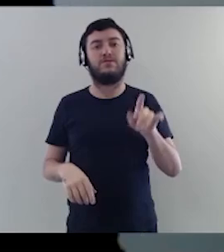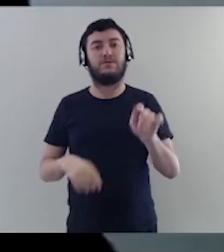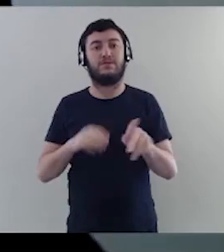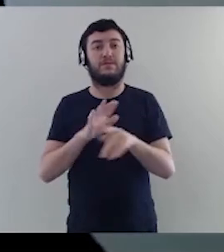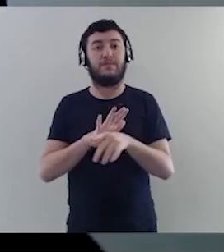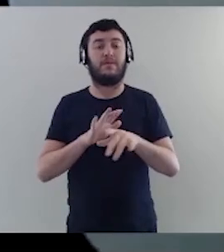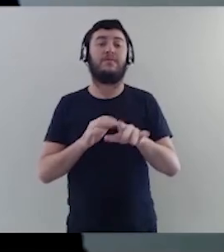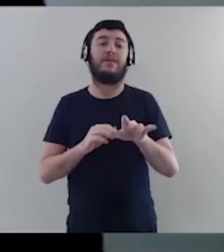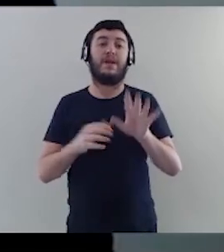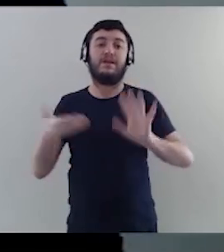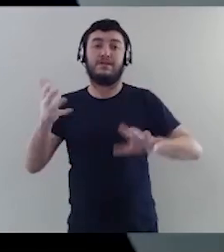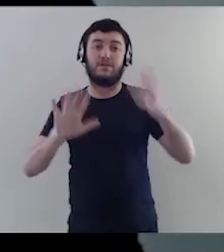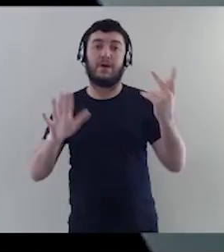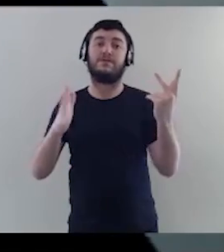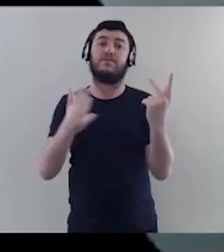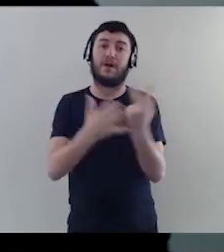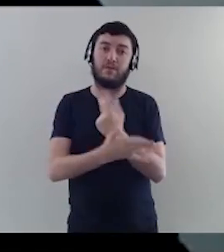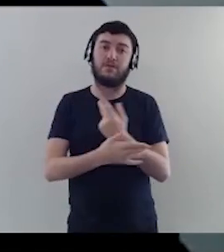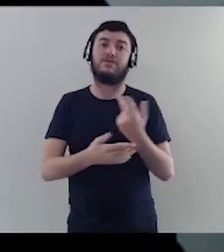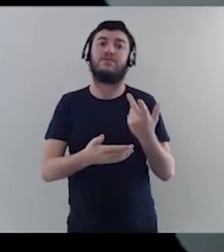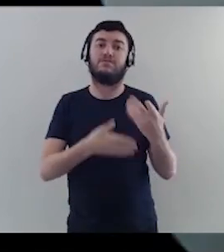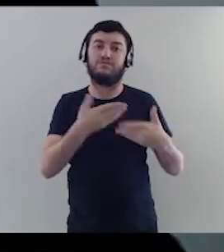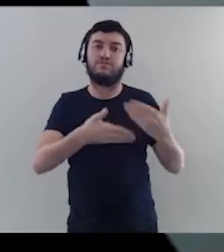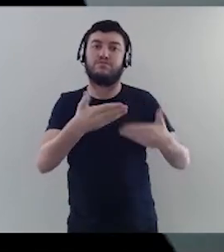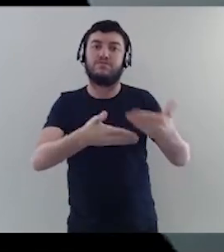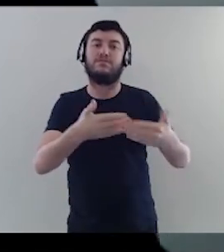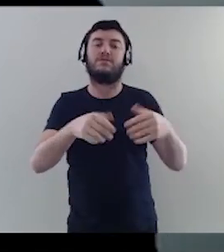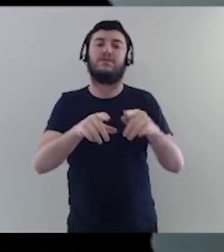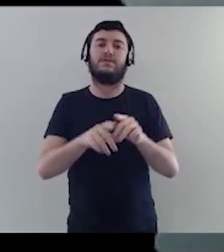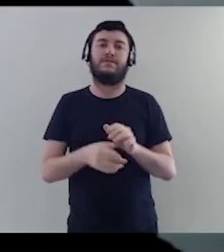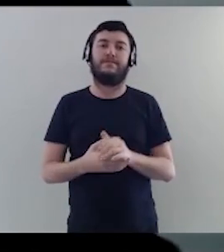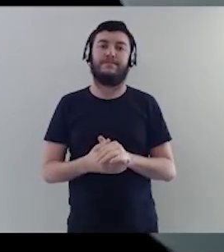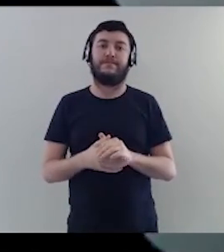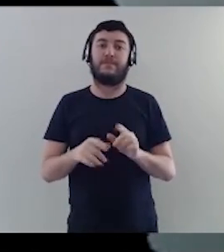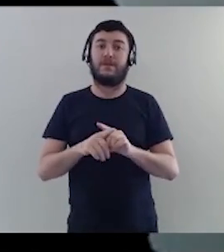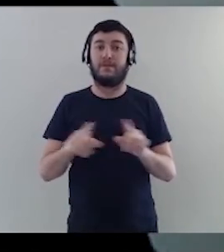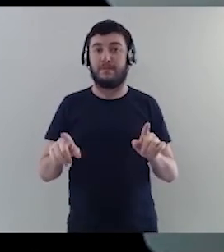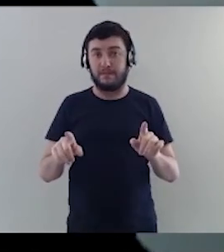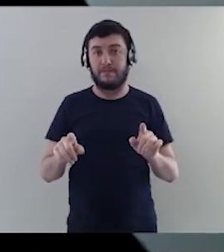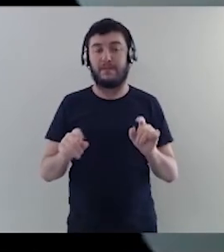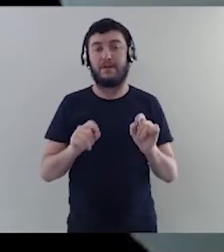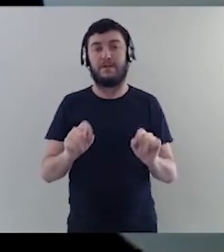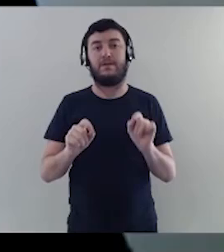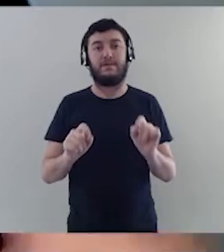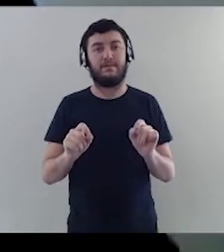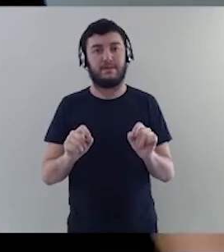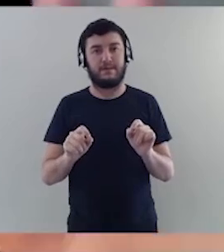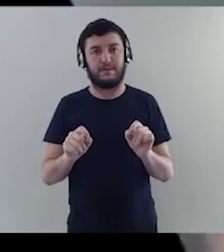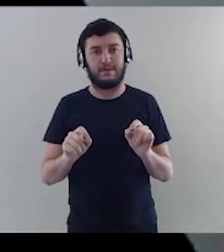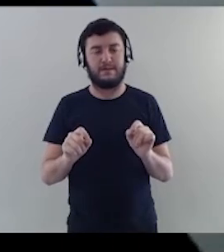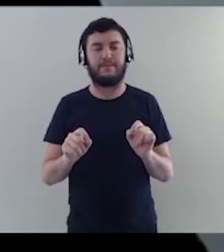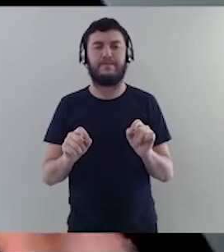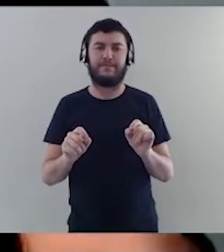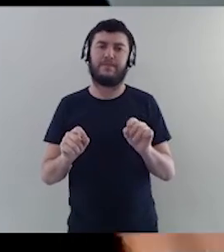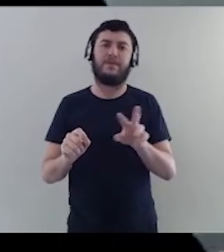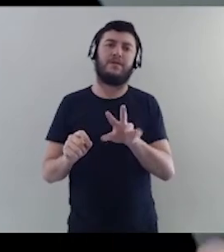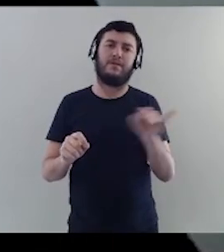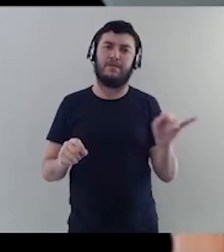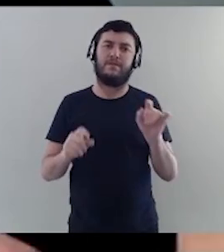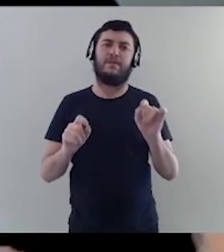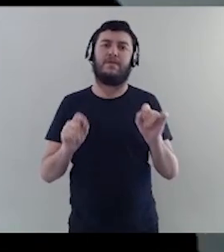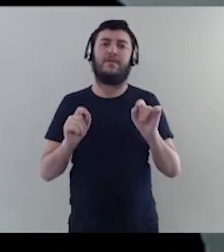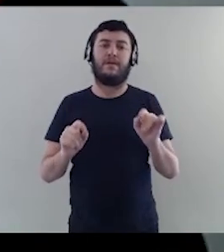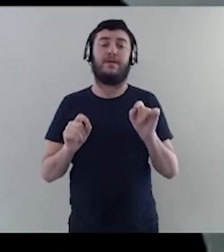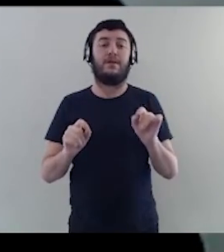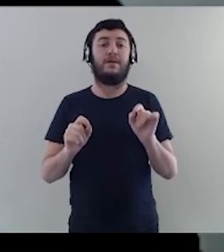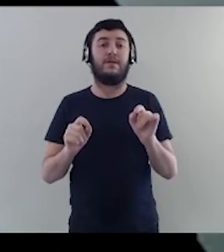algum ativismo judicial. Porque a transcendência e a relevância da questão acabam por fixar